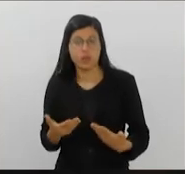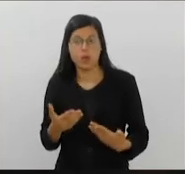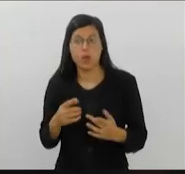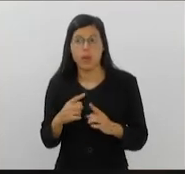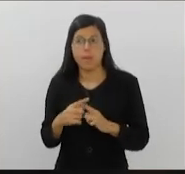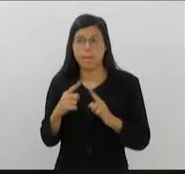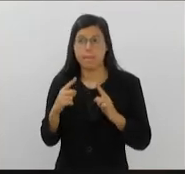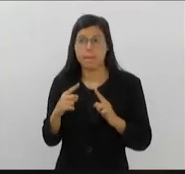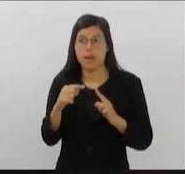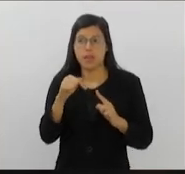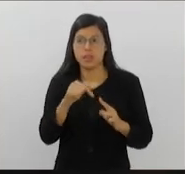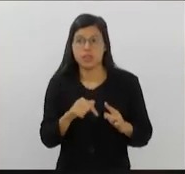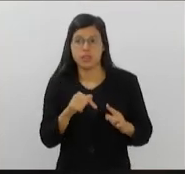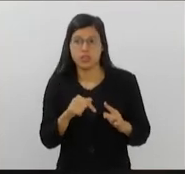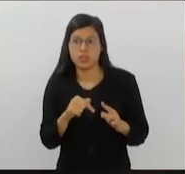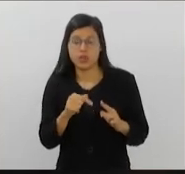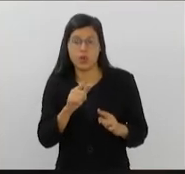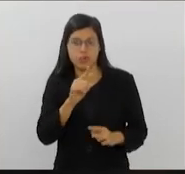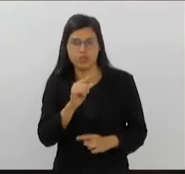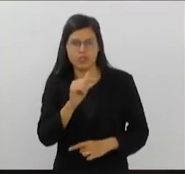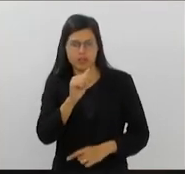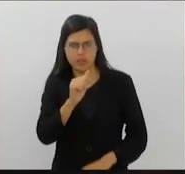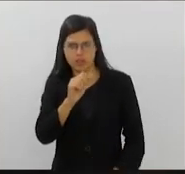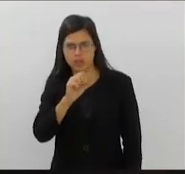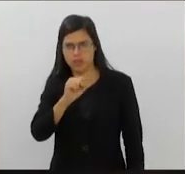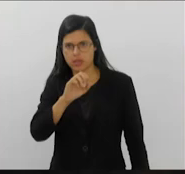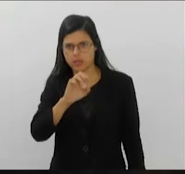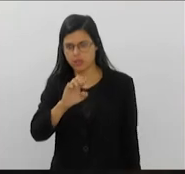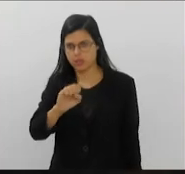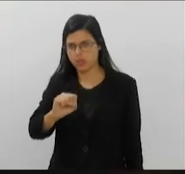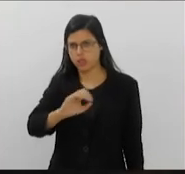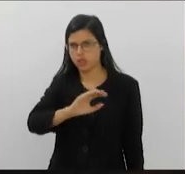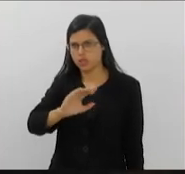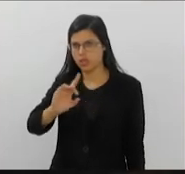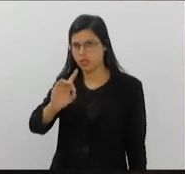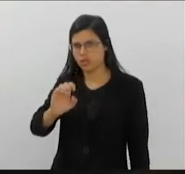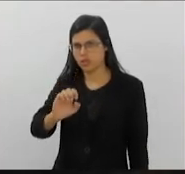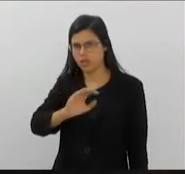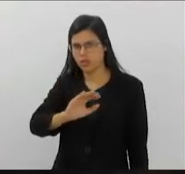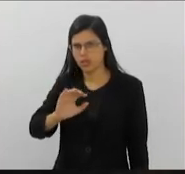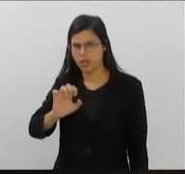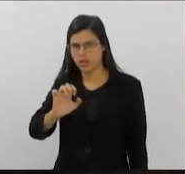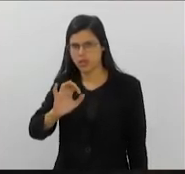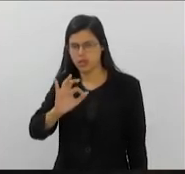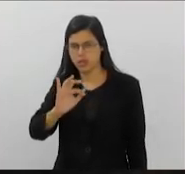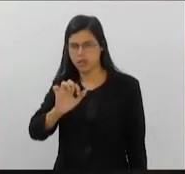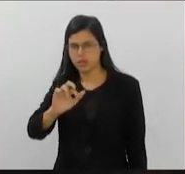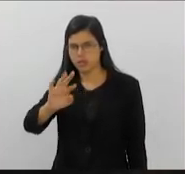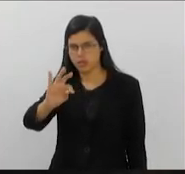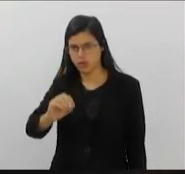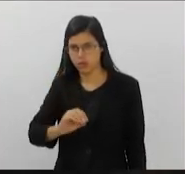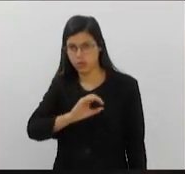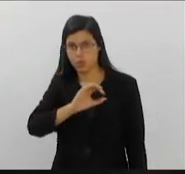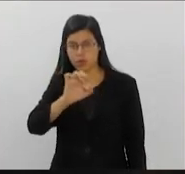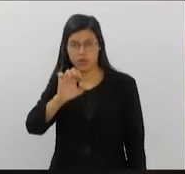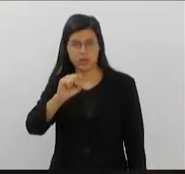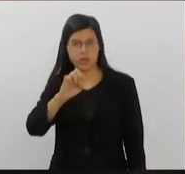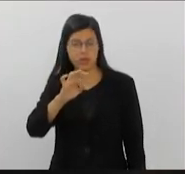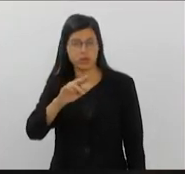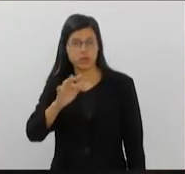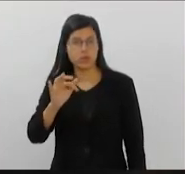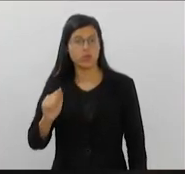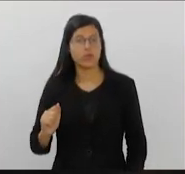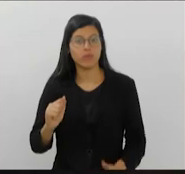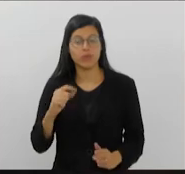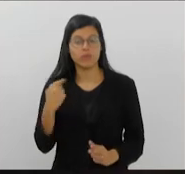nosso planeta, que são os gases de efeito estufa, nós estamos intensificando cada vez mais a concentração desses gases em níveis nunca